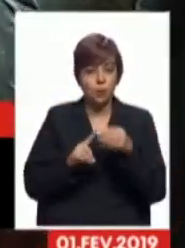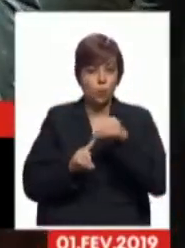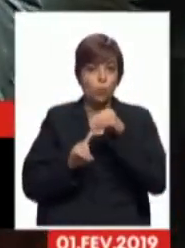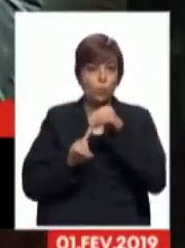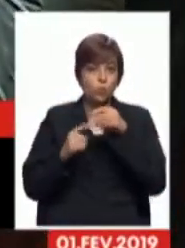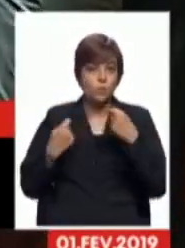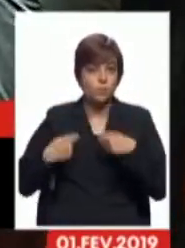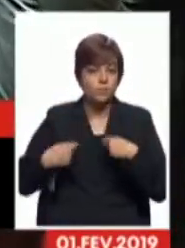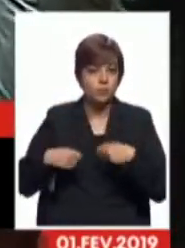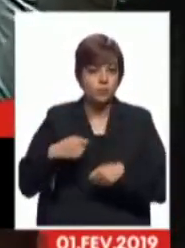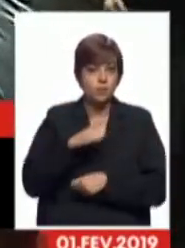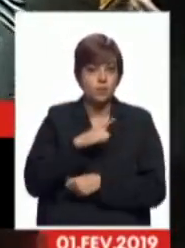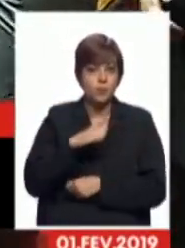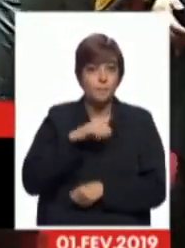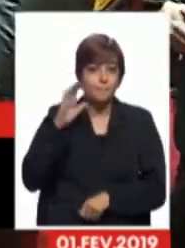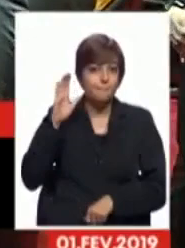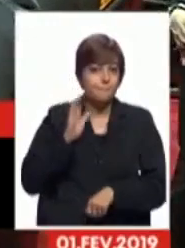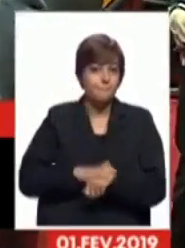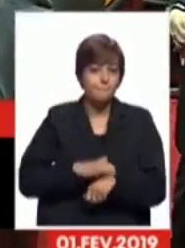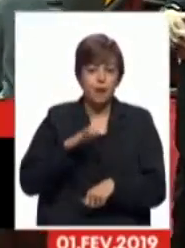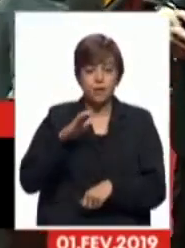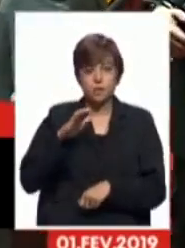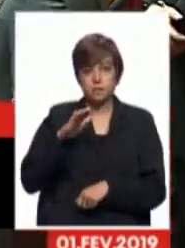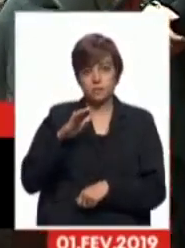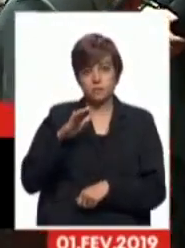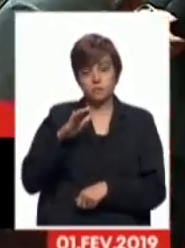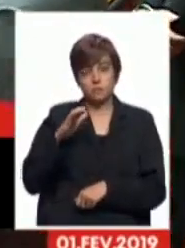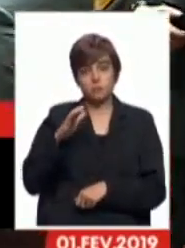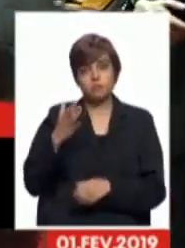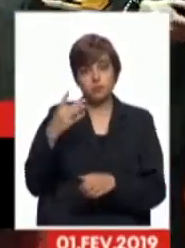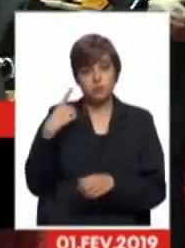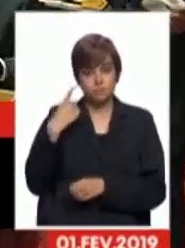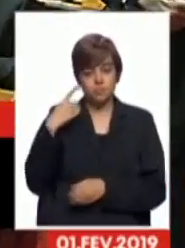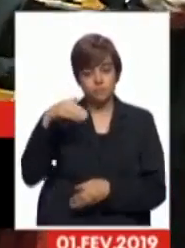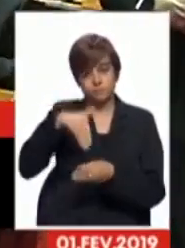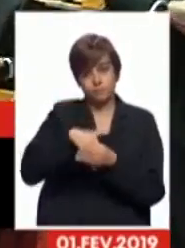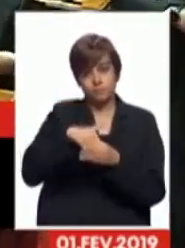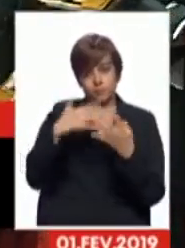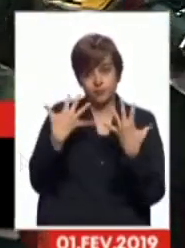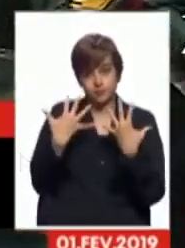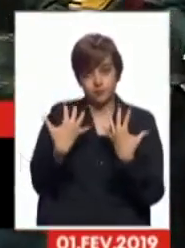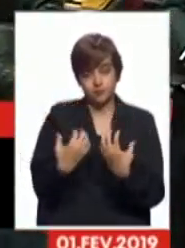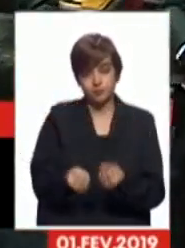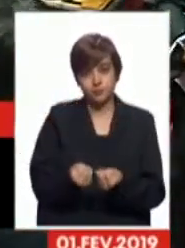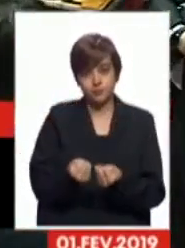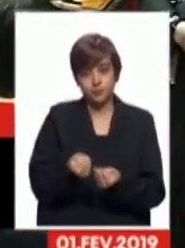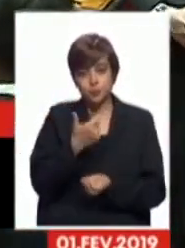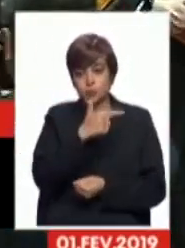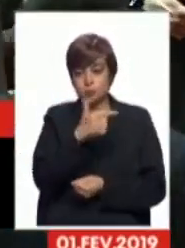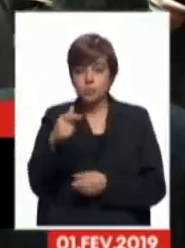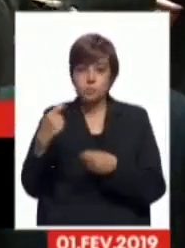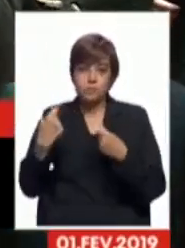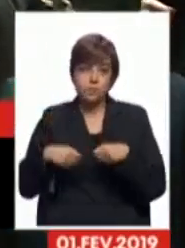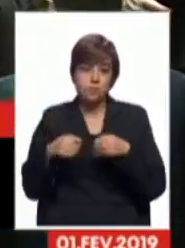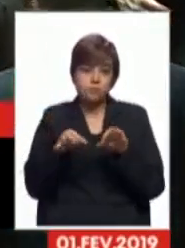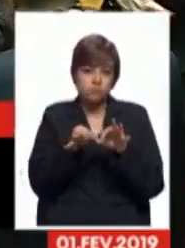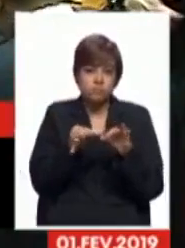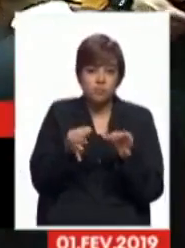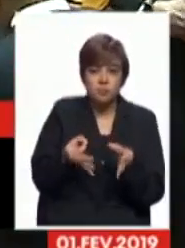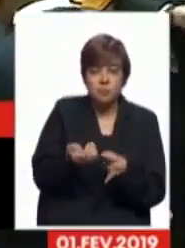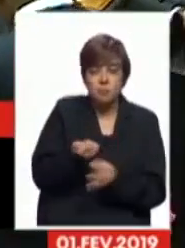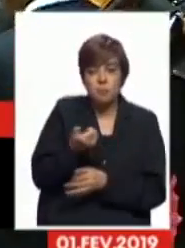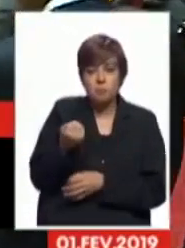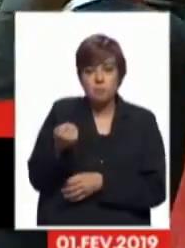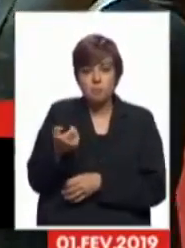é necessária a maioria absoluta dos deputados. Para os demais cargos, apenas a maioria simples